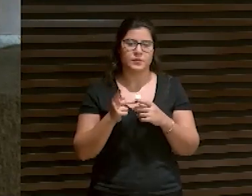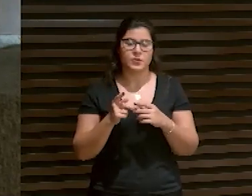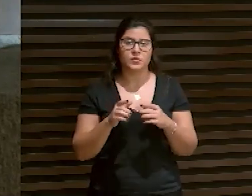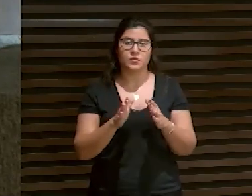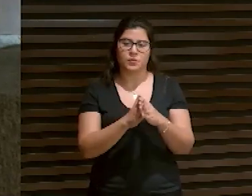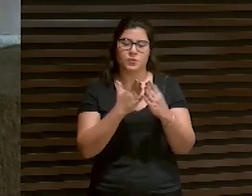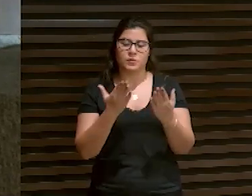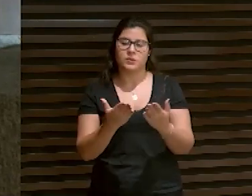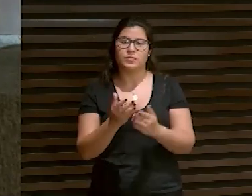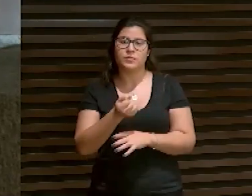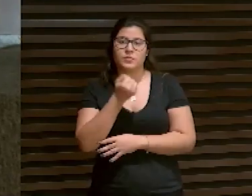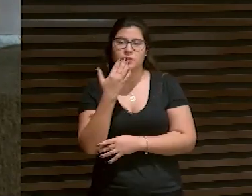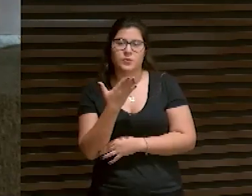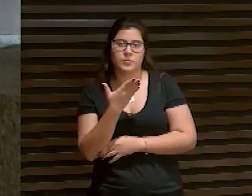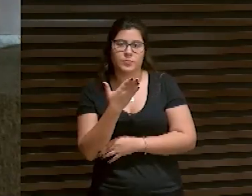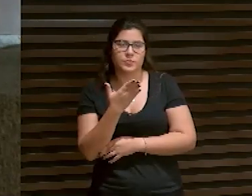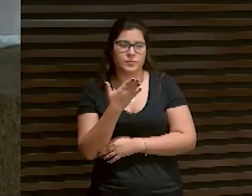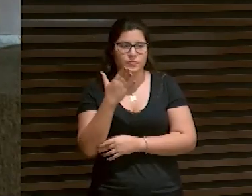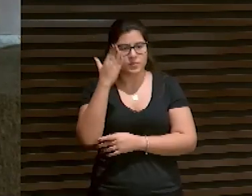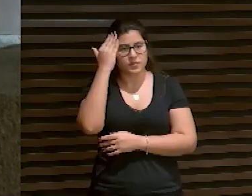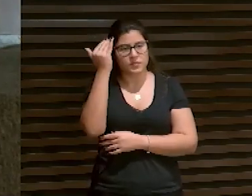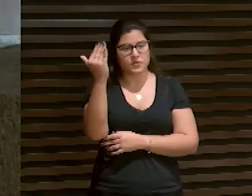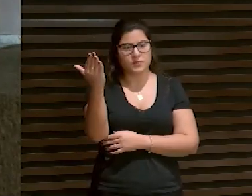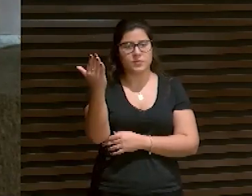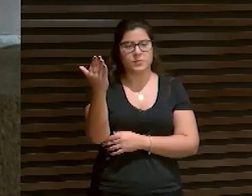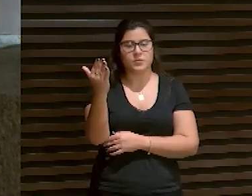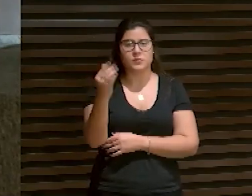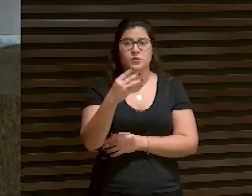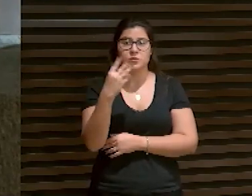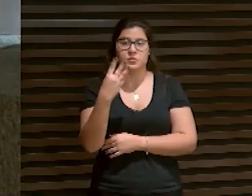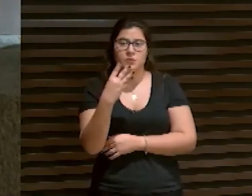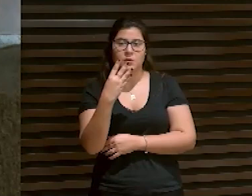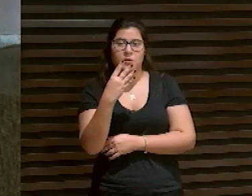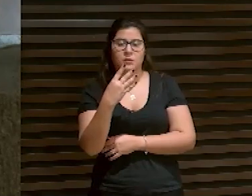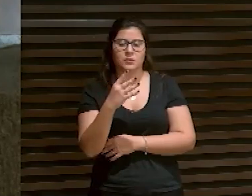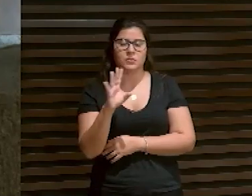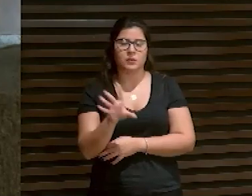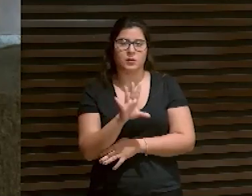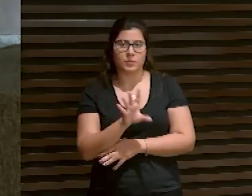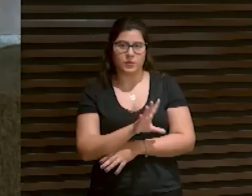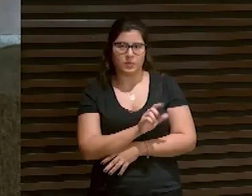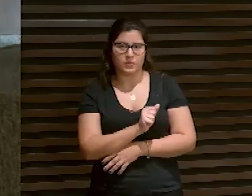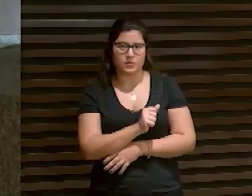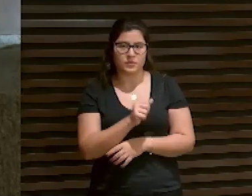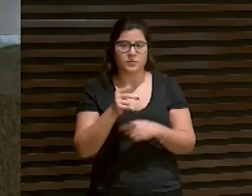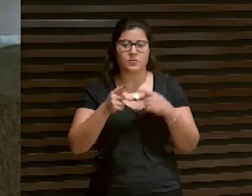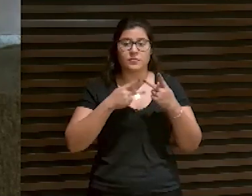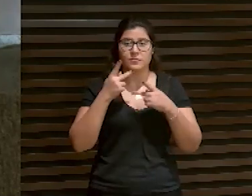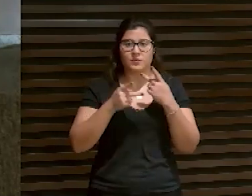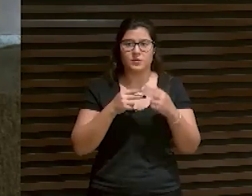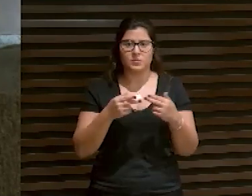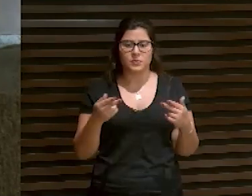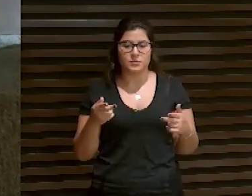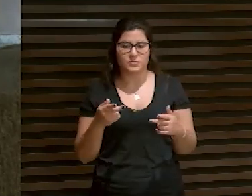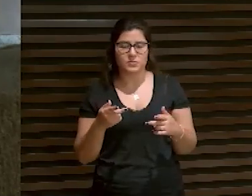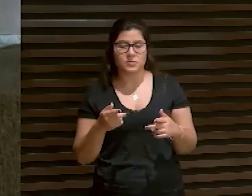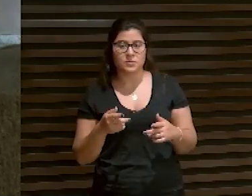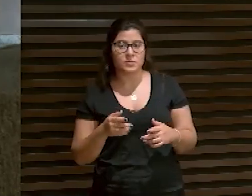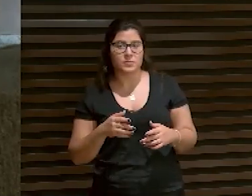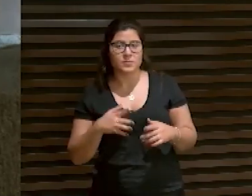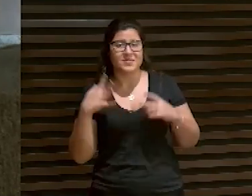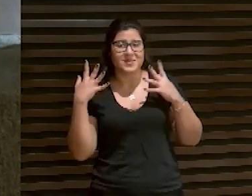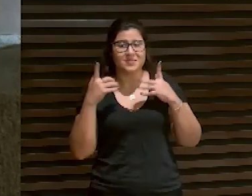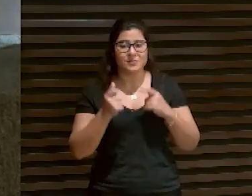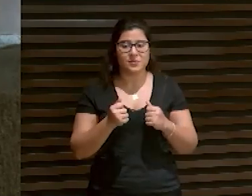livro do C.S. Lewis, chamado Os Quatro Amores, que é um livro em que ele fala algumas coisas muito valiosas que me ajudaram e muito a